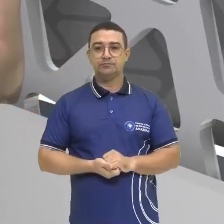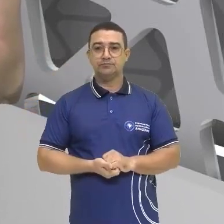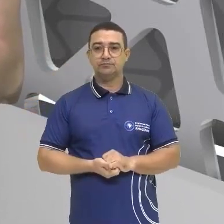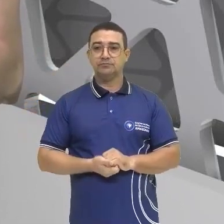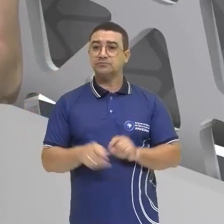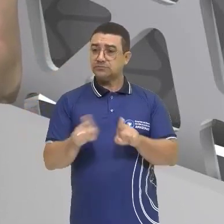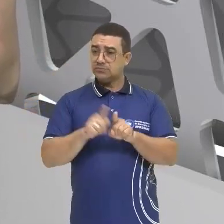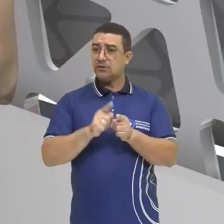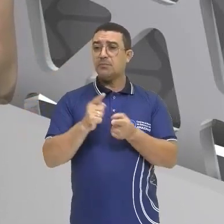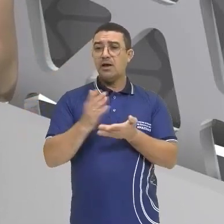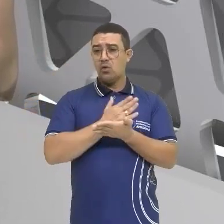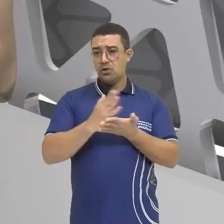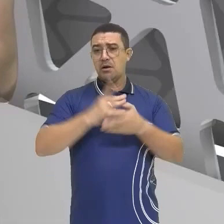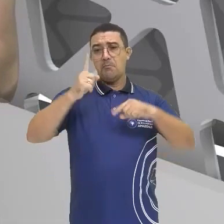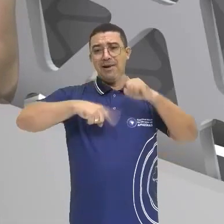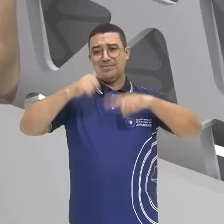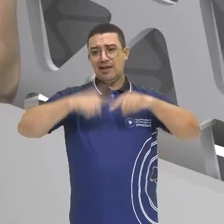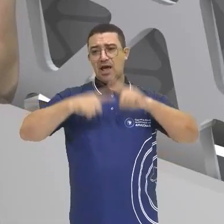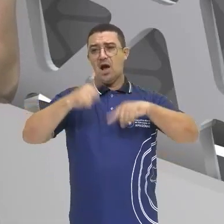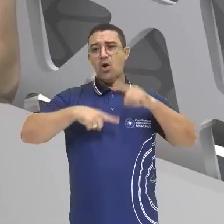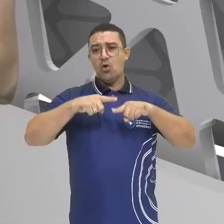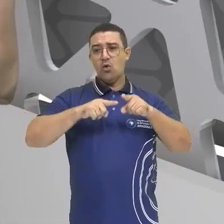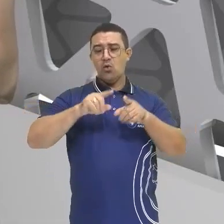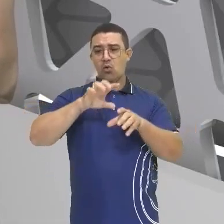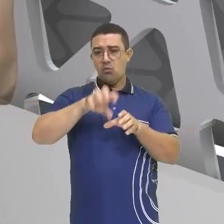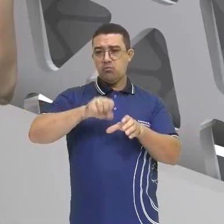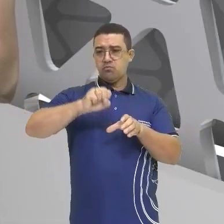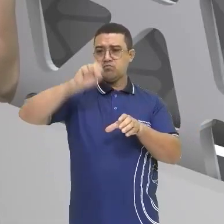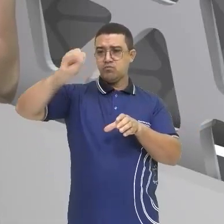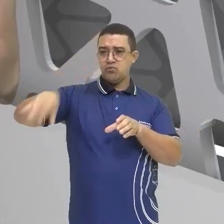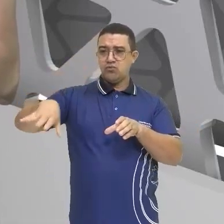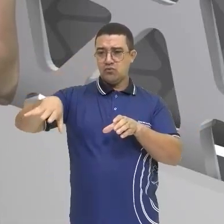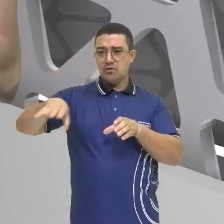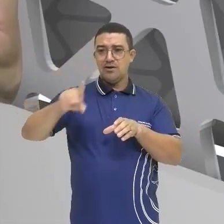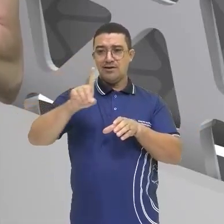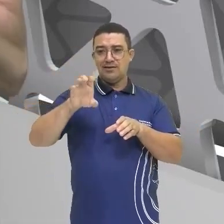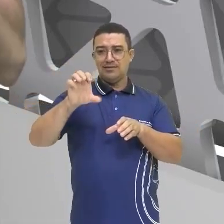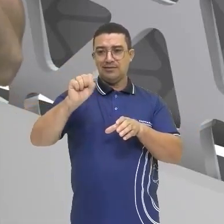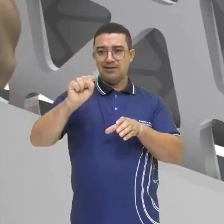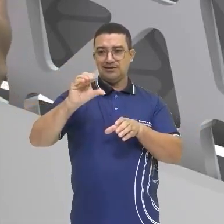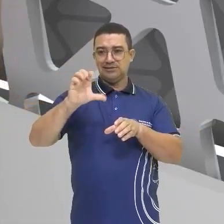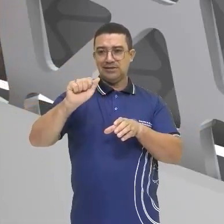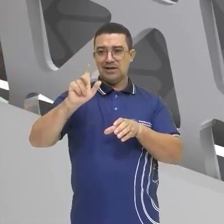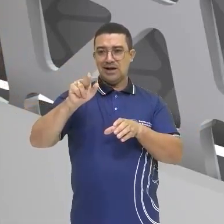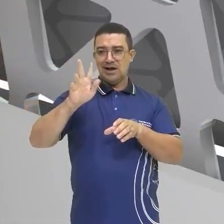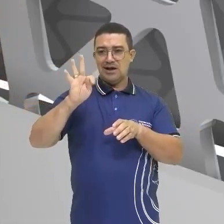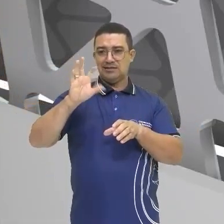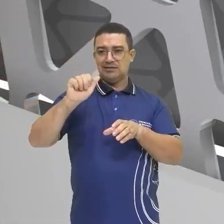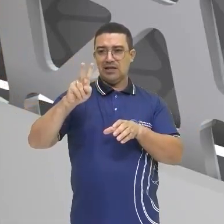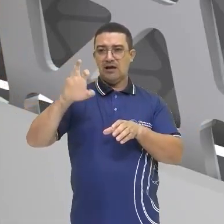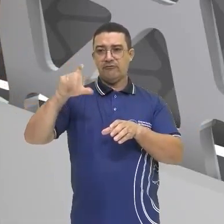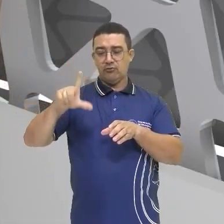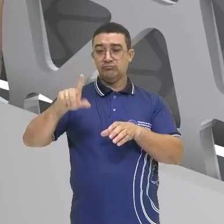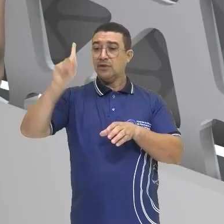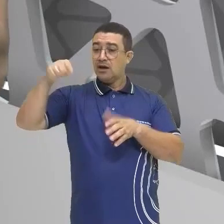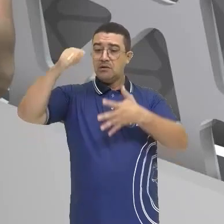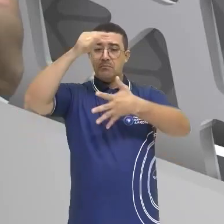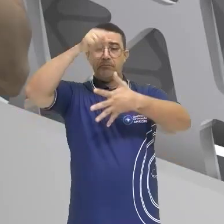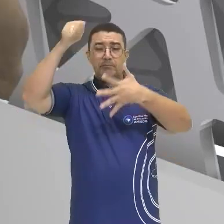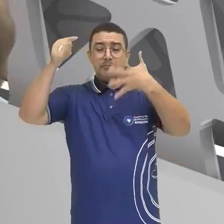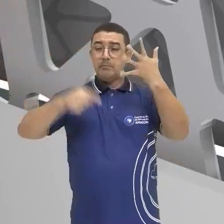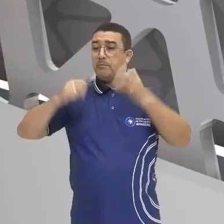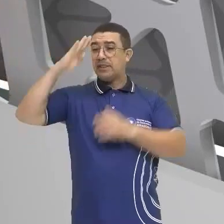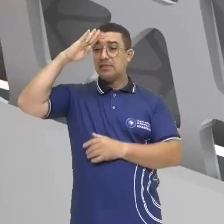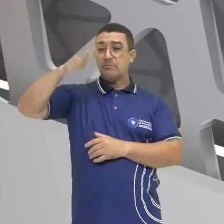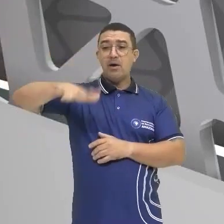percentual de 3% e o relojoeiro 1%. Então, esses são os principais produtos, aliás, os